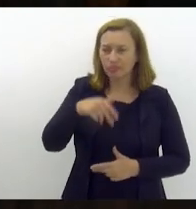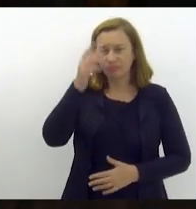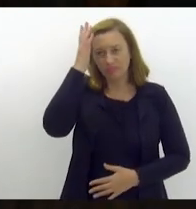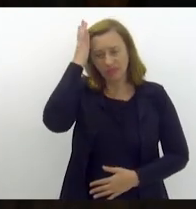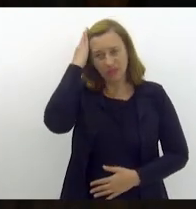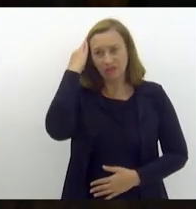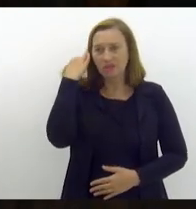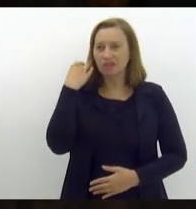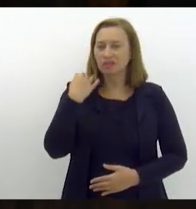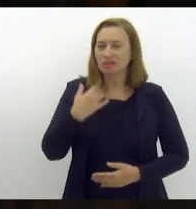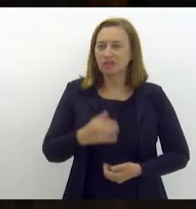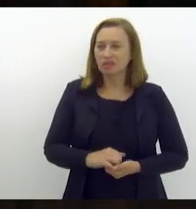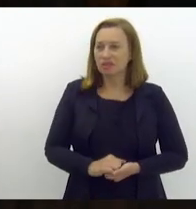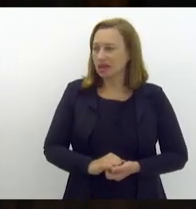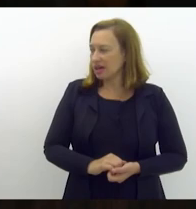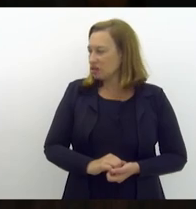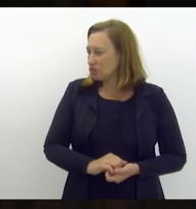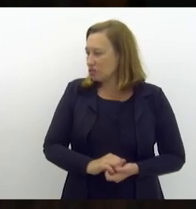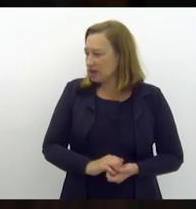da tribuna?